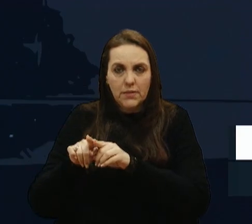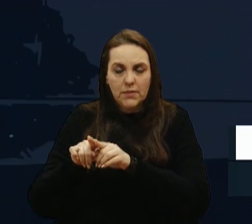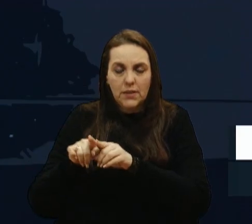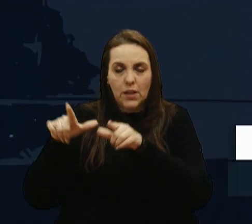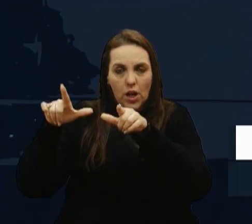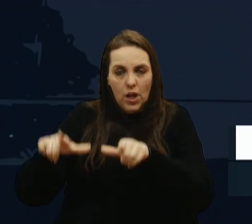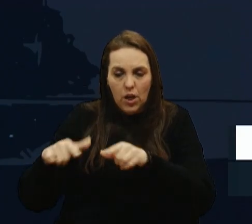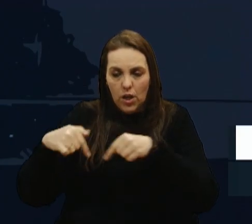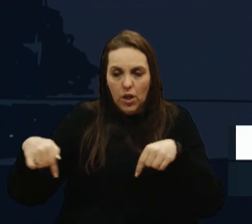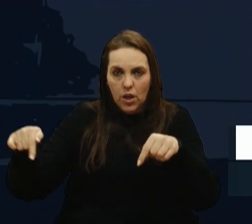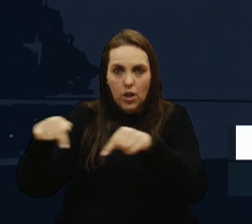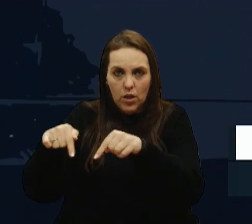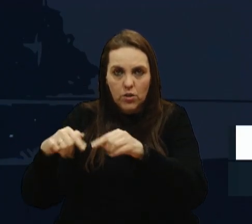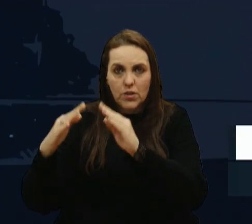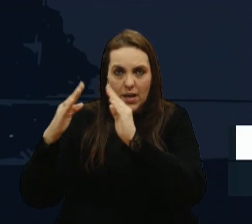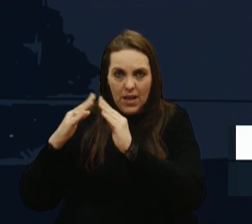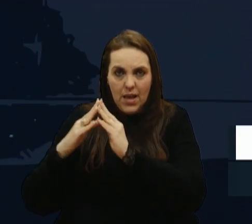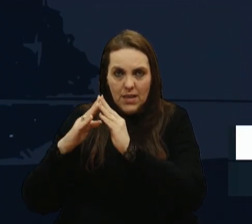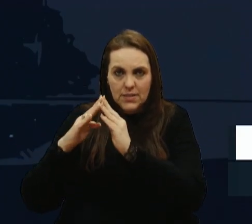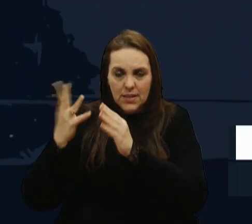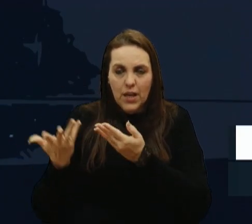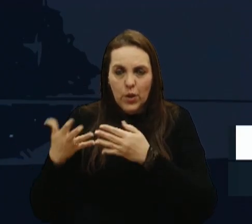de residências inclusivas.